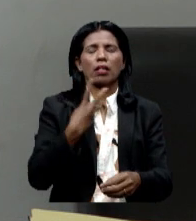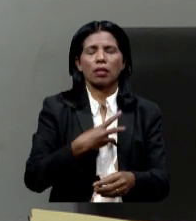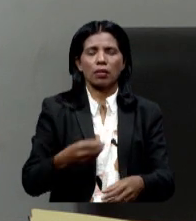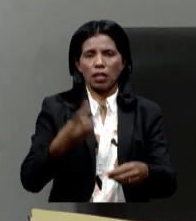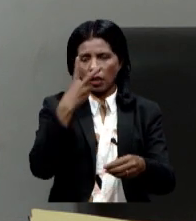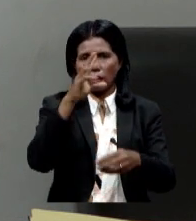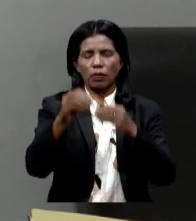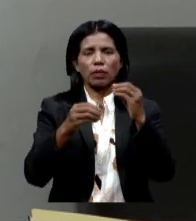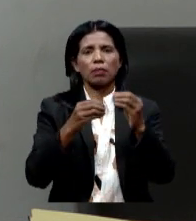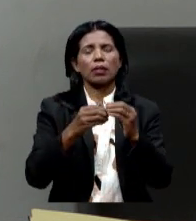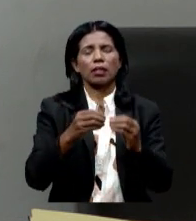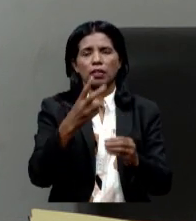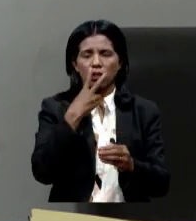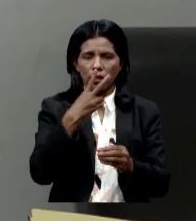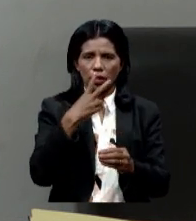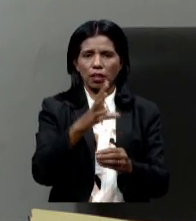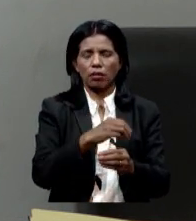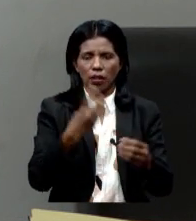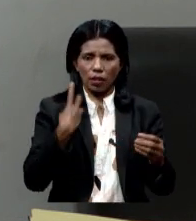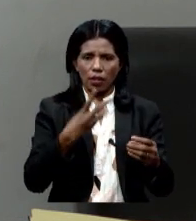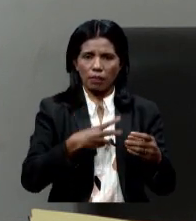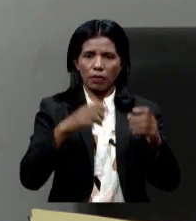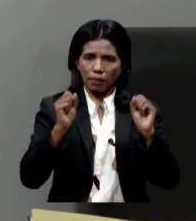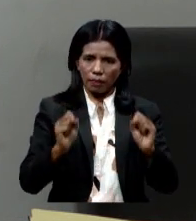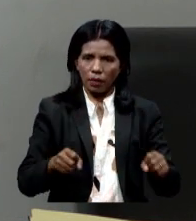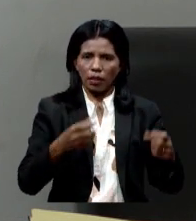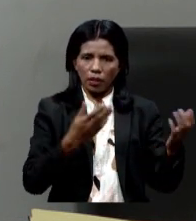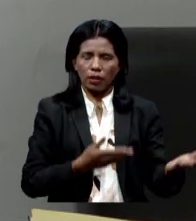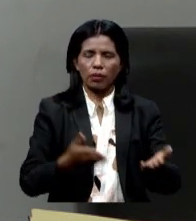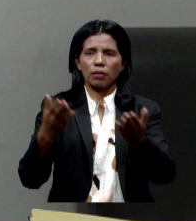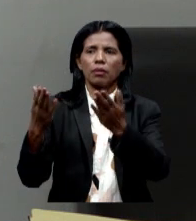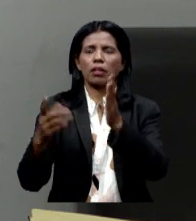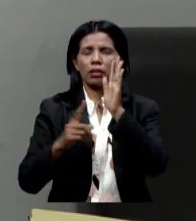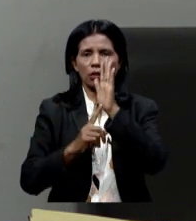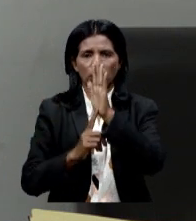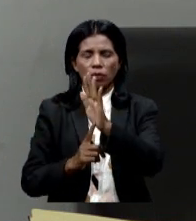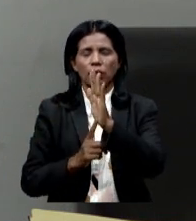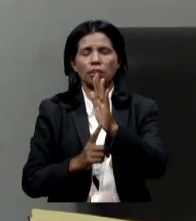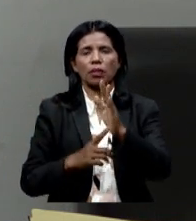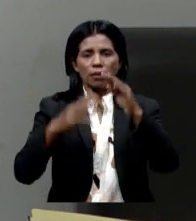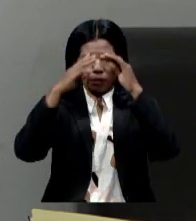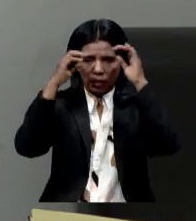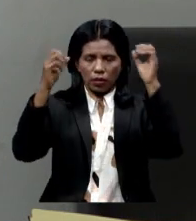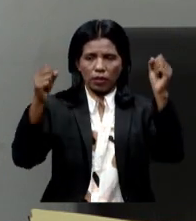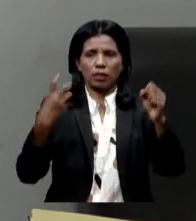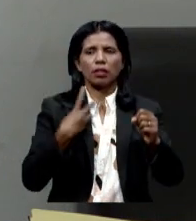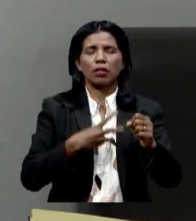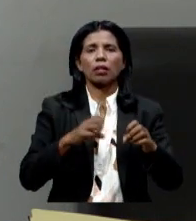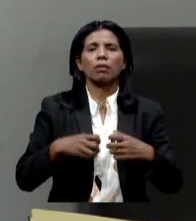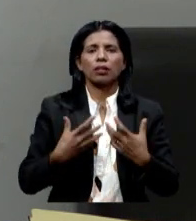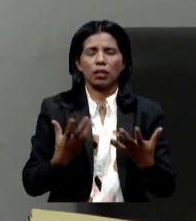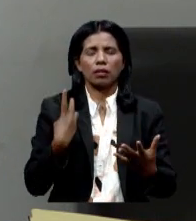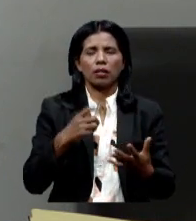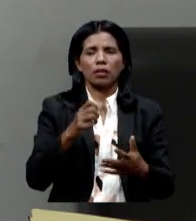tabaco, ato nune, ministro tutela, tutelado, informa a itenanai presidente, ou nune, dare ansa, para a